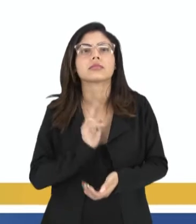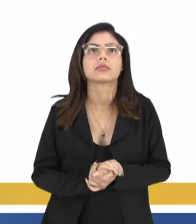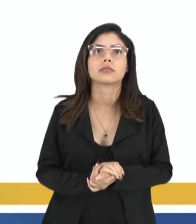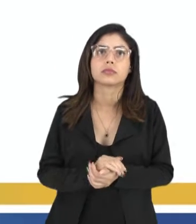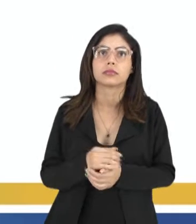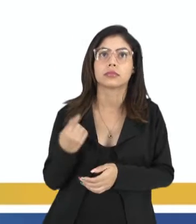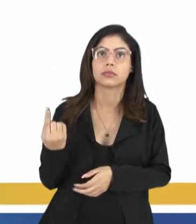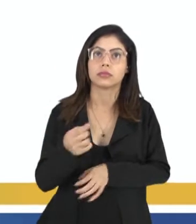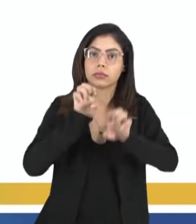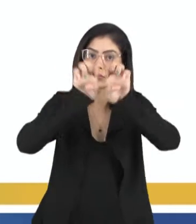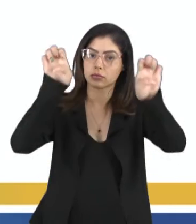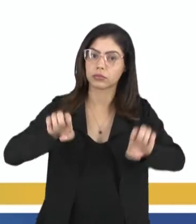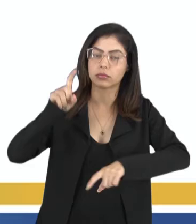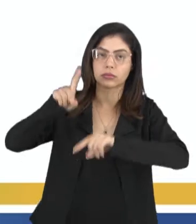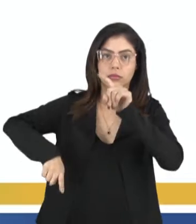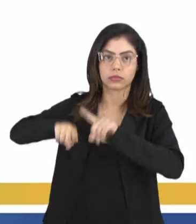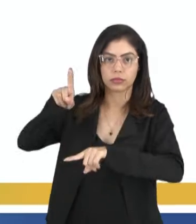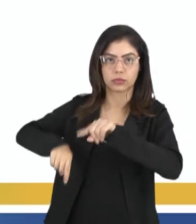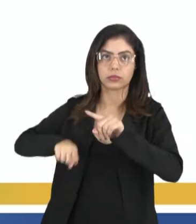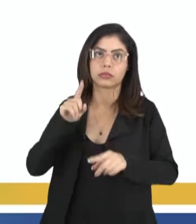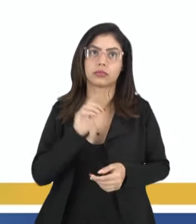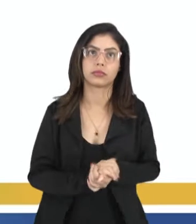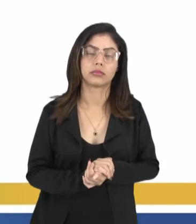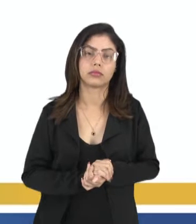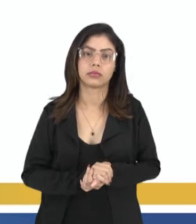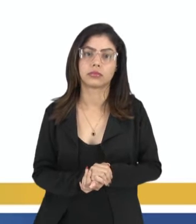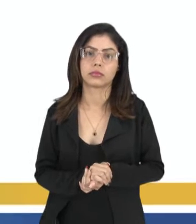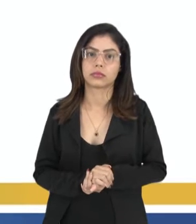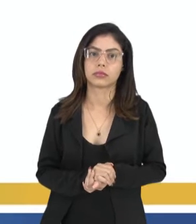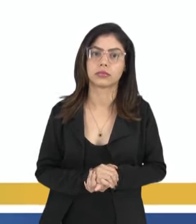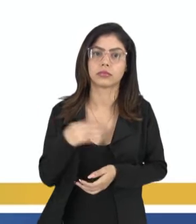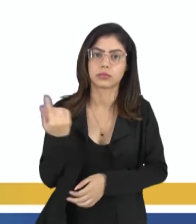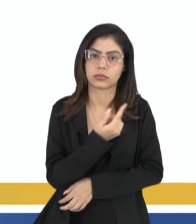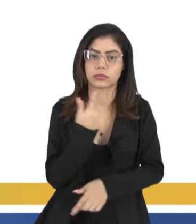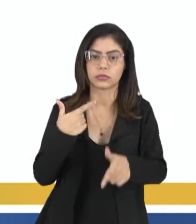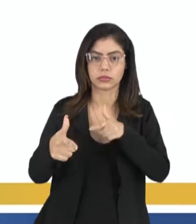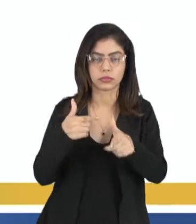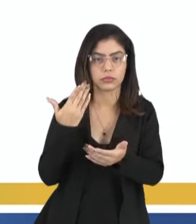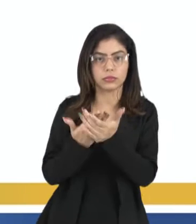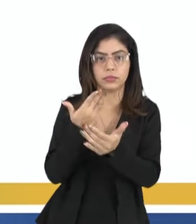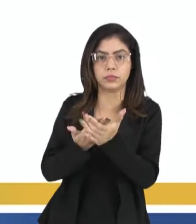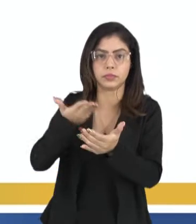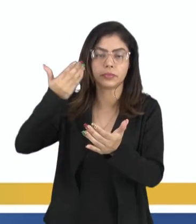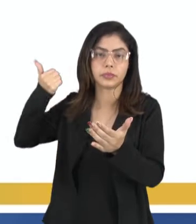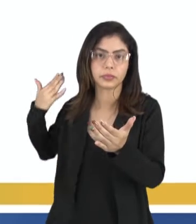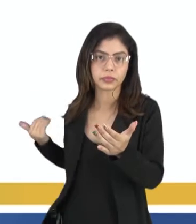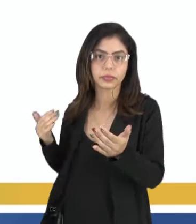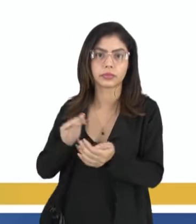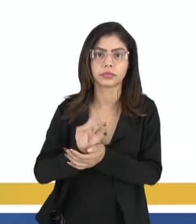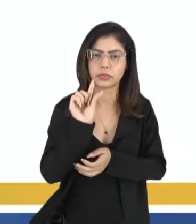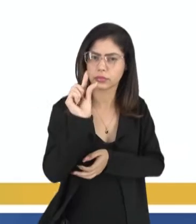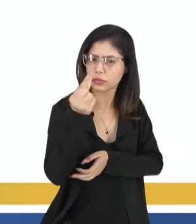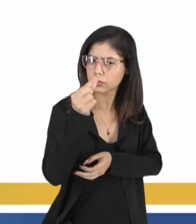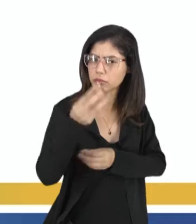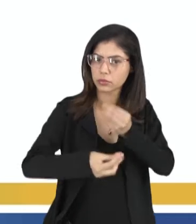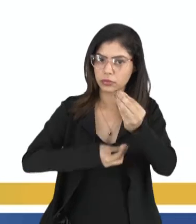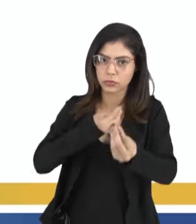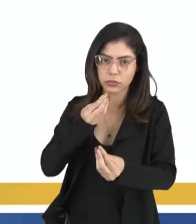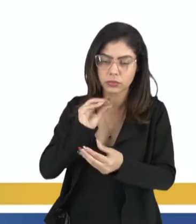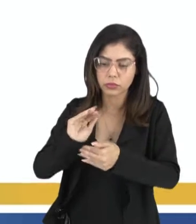unidade fundamental estrutural da matéria. Então, a gente trabalhou nas aulas anteriores um pouquinho de como foi